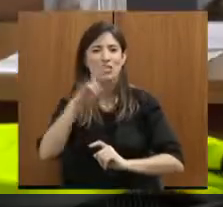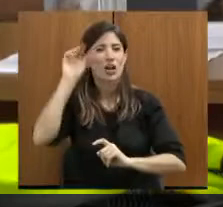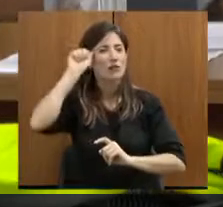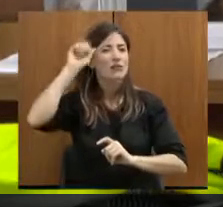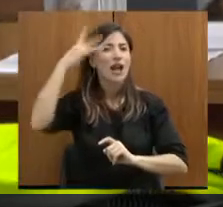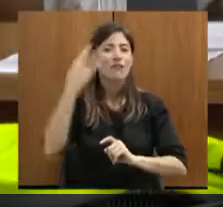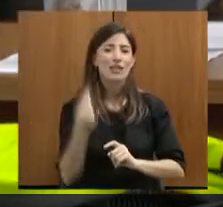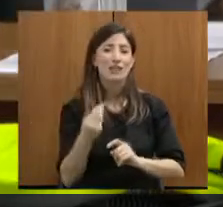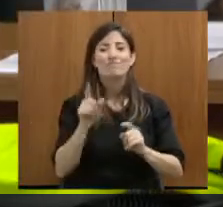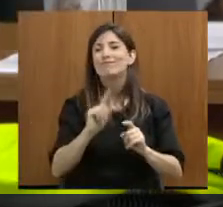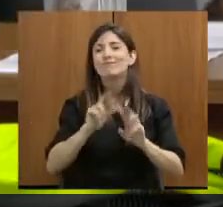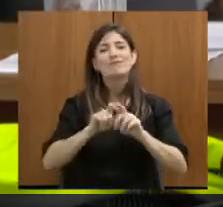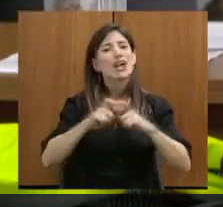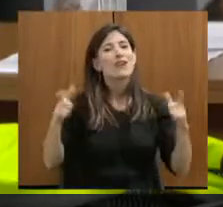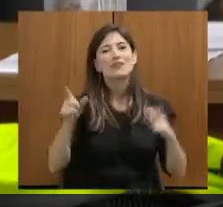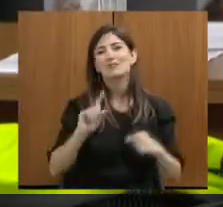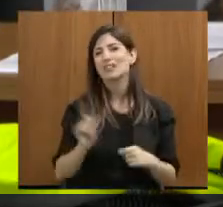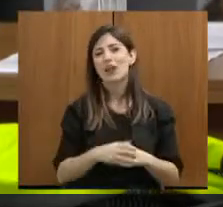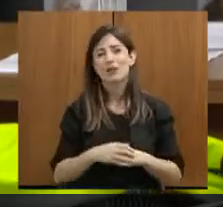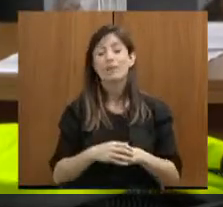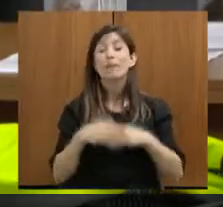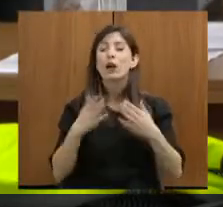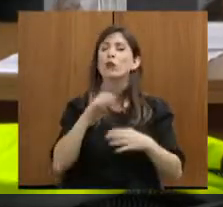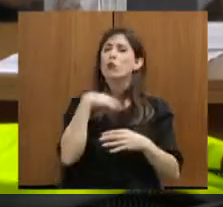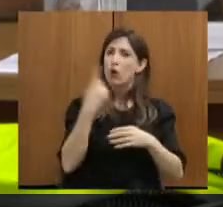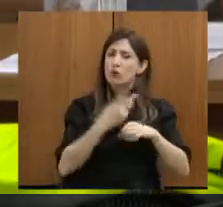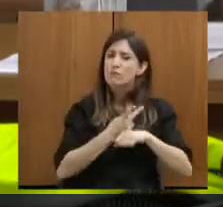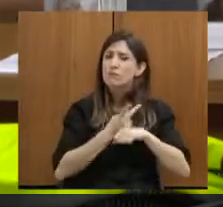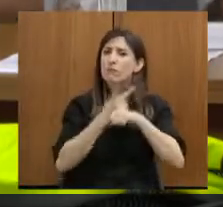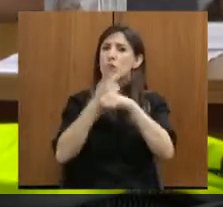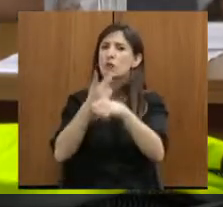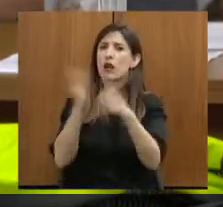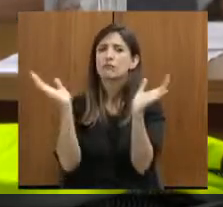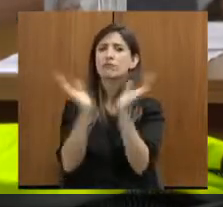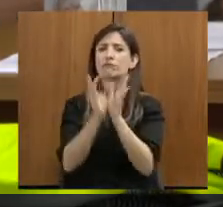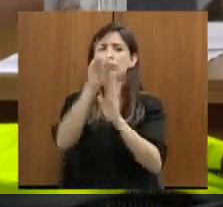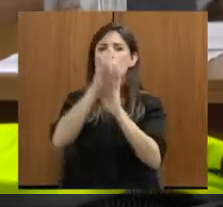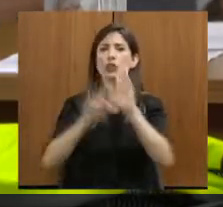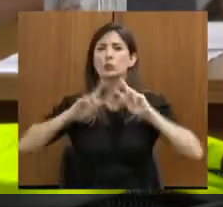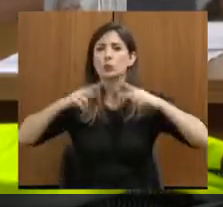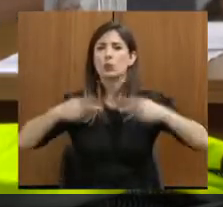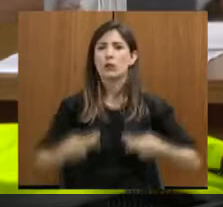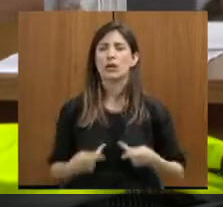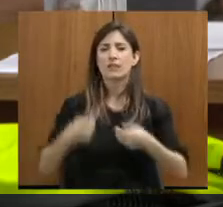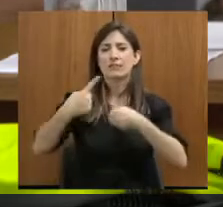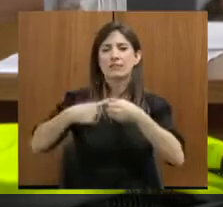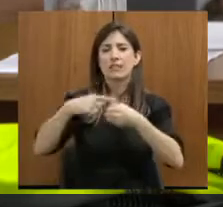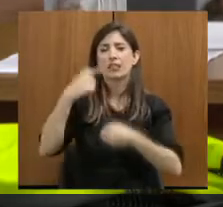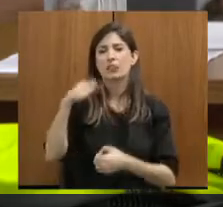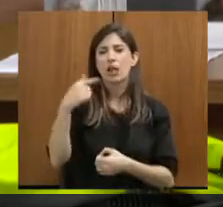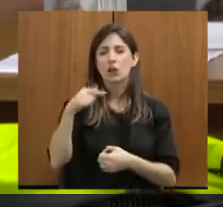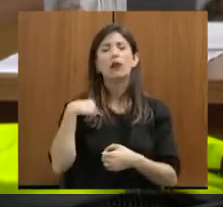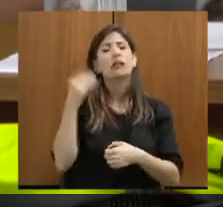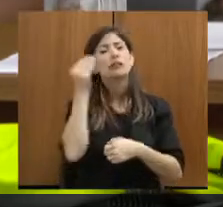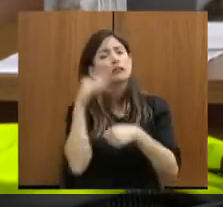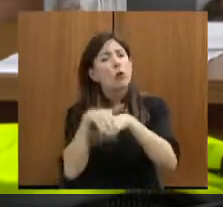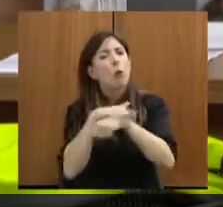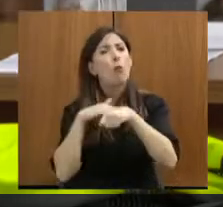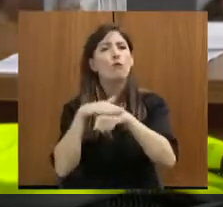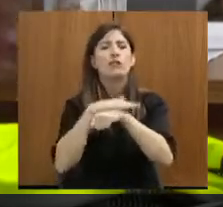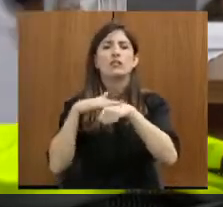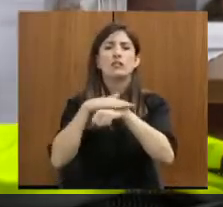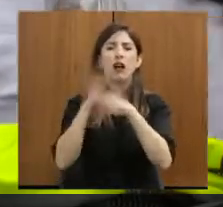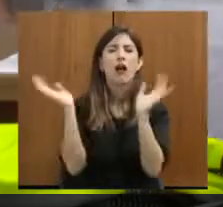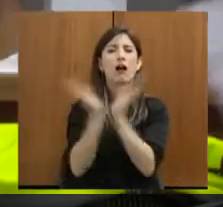aos direitos humanos em Sete Lagoas né e tentamos falar na assistência social na Secretaria